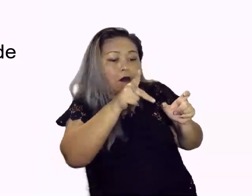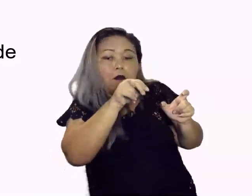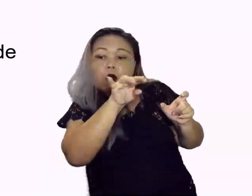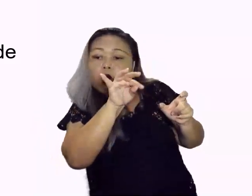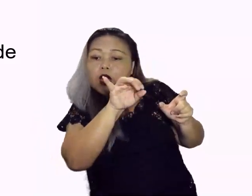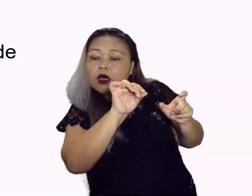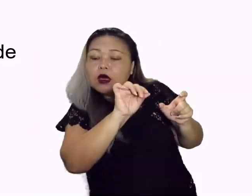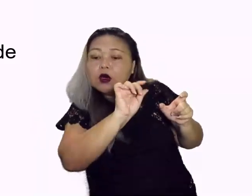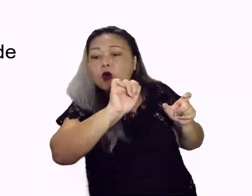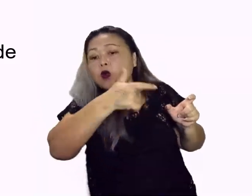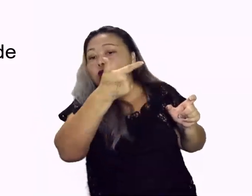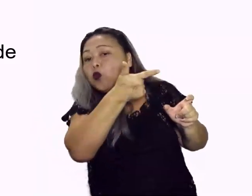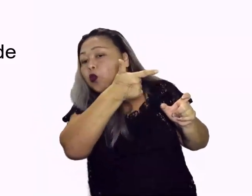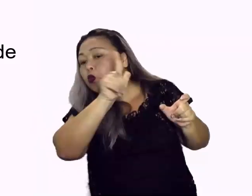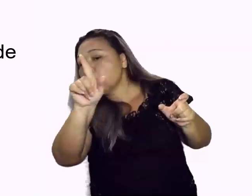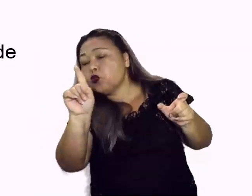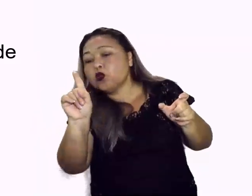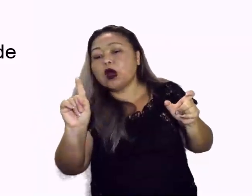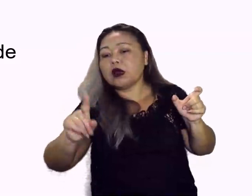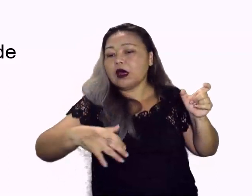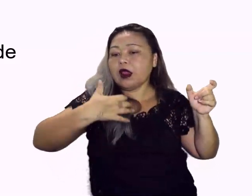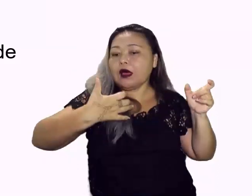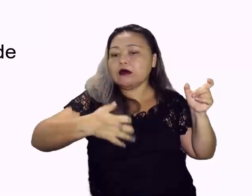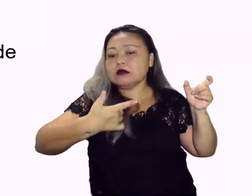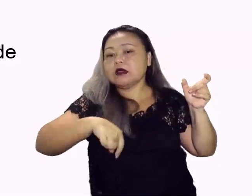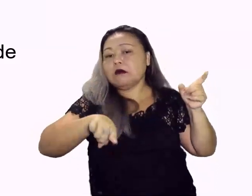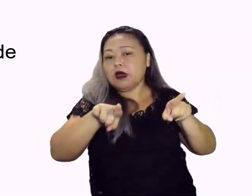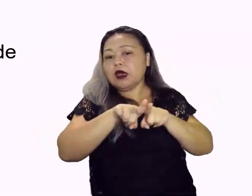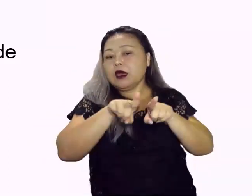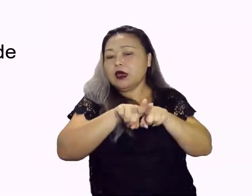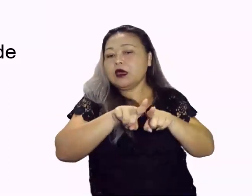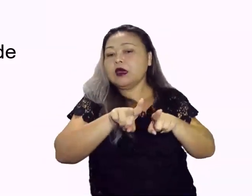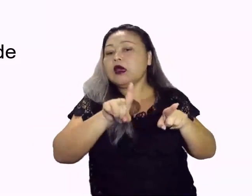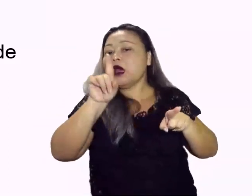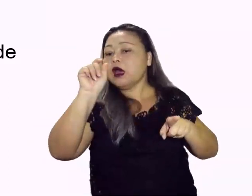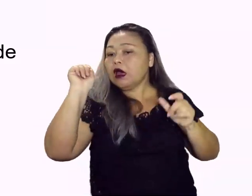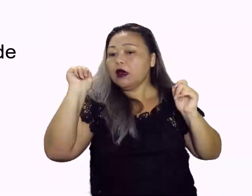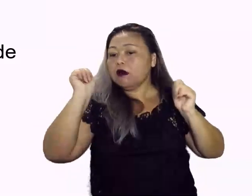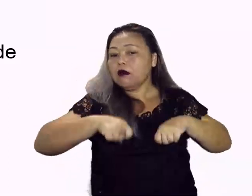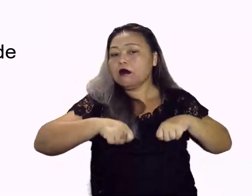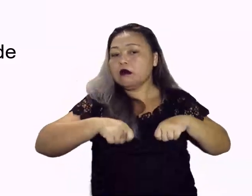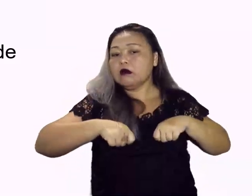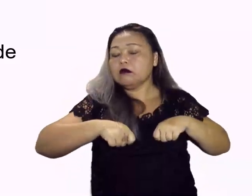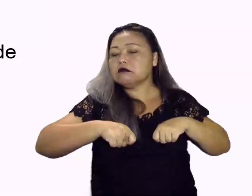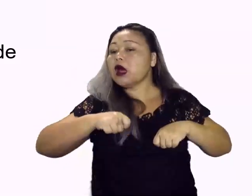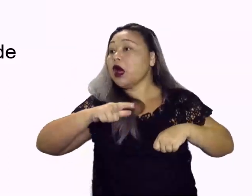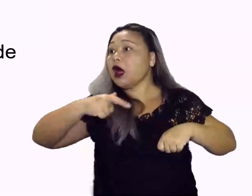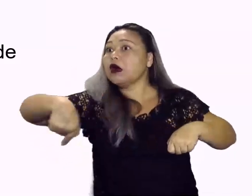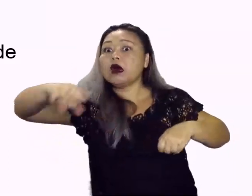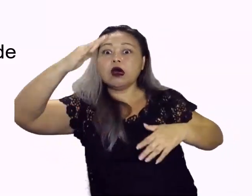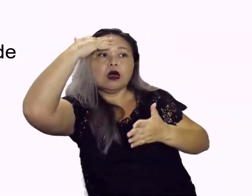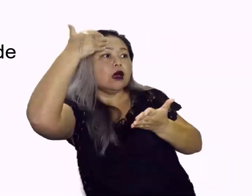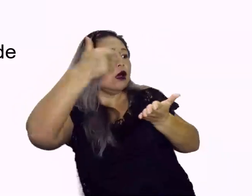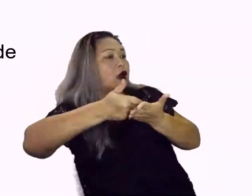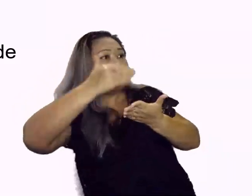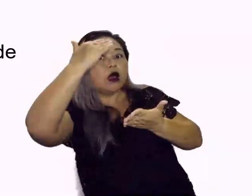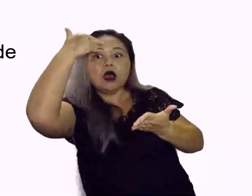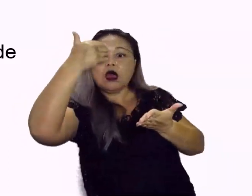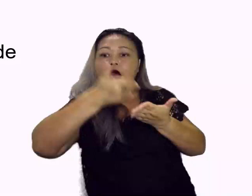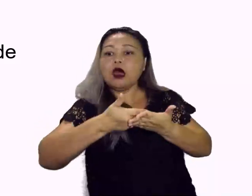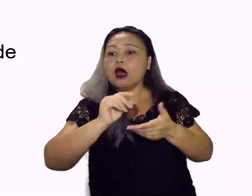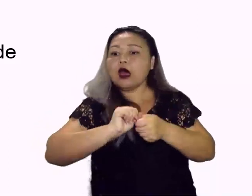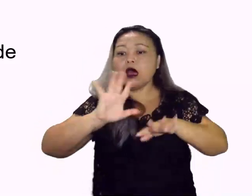poetas ou rapsodo, ele é conhecido, tá? Que possua, né, credibilidade, porque se a pessoa não